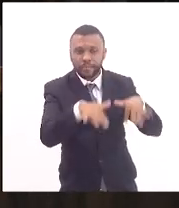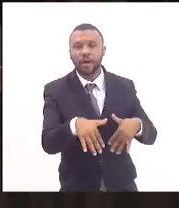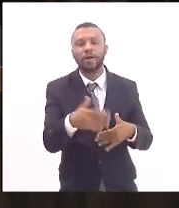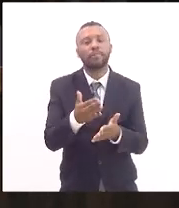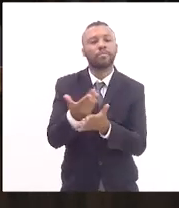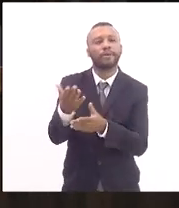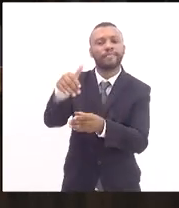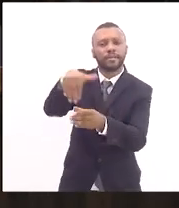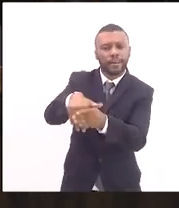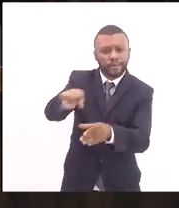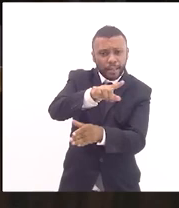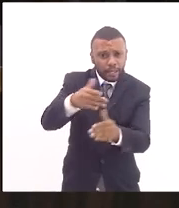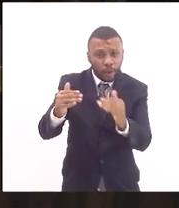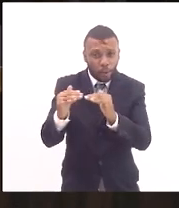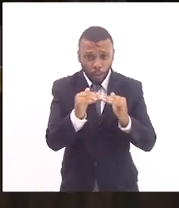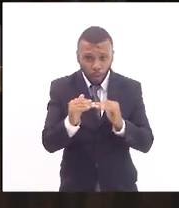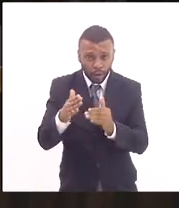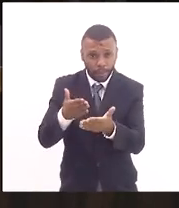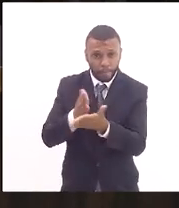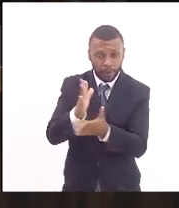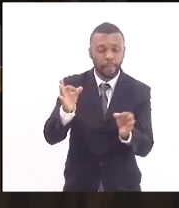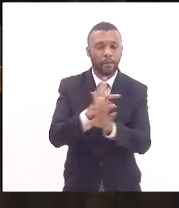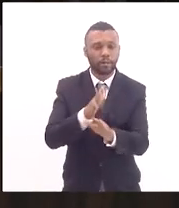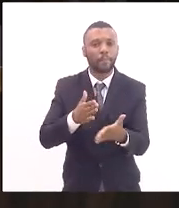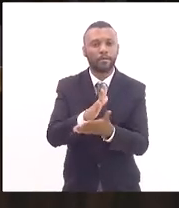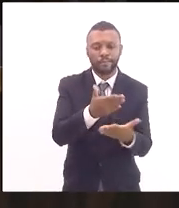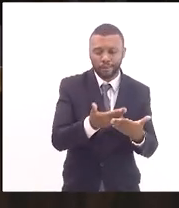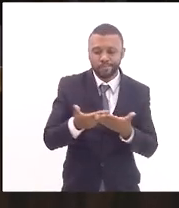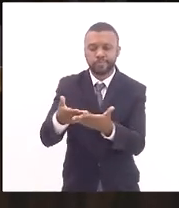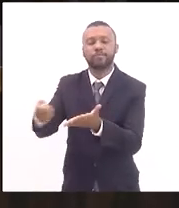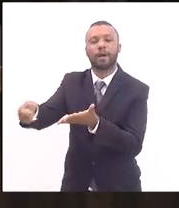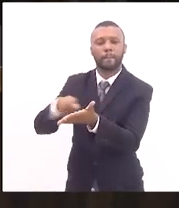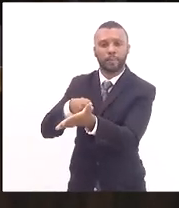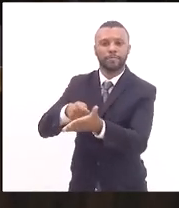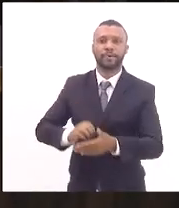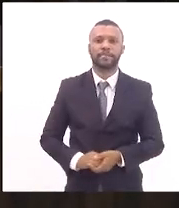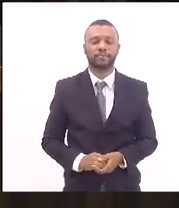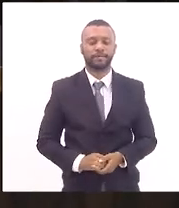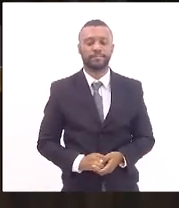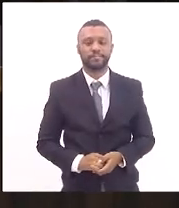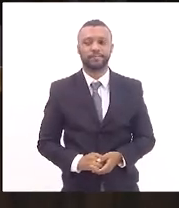e votação seus que aprovam permaneçam Como estão aprovada vai à promulgação